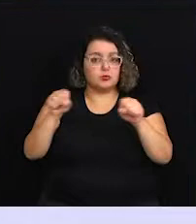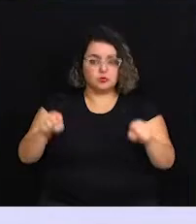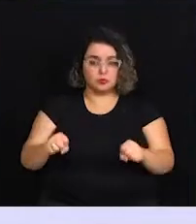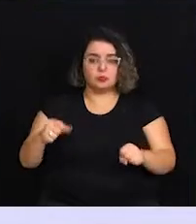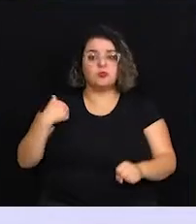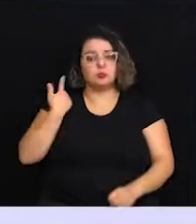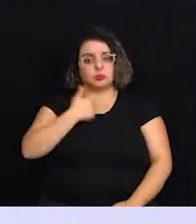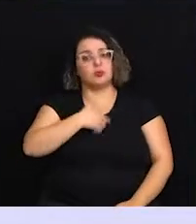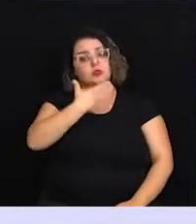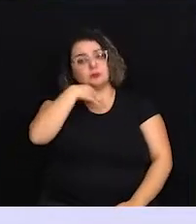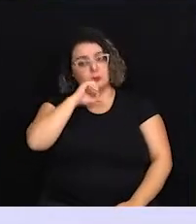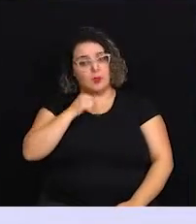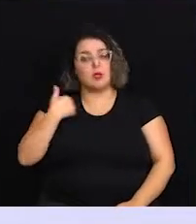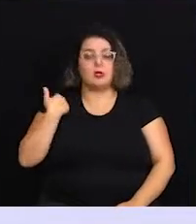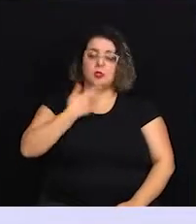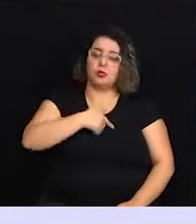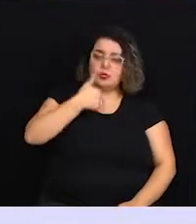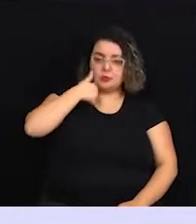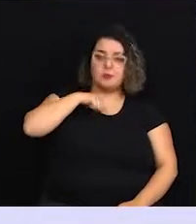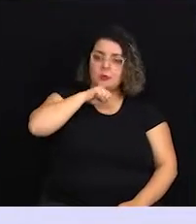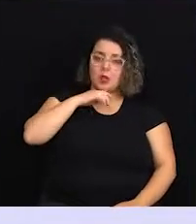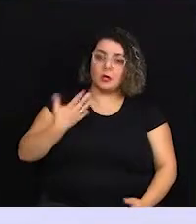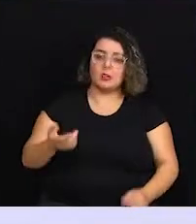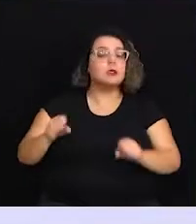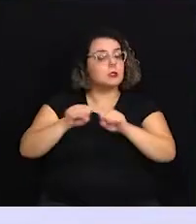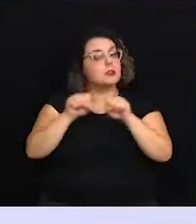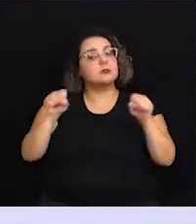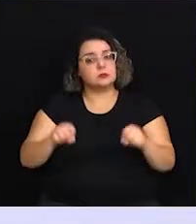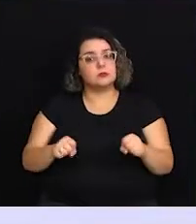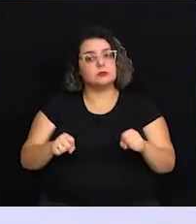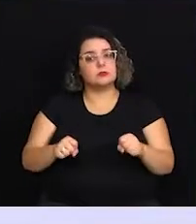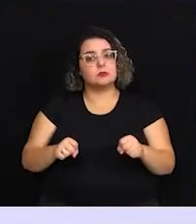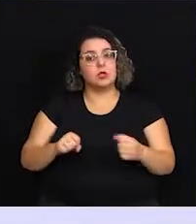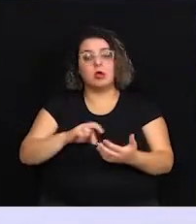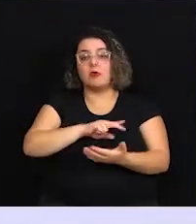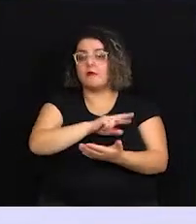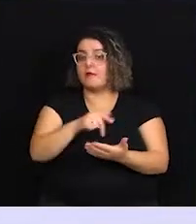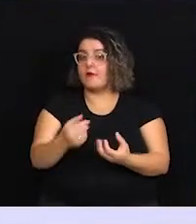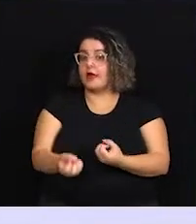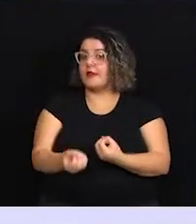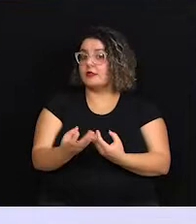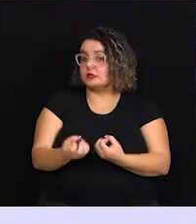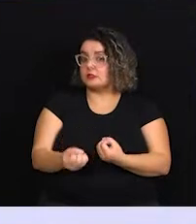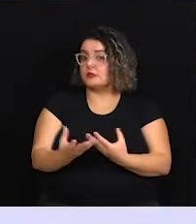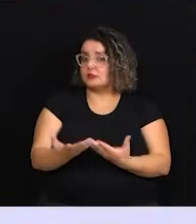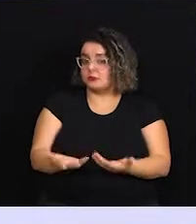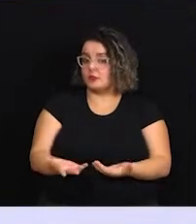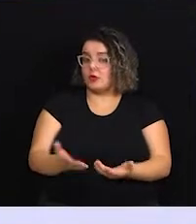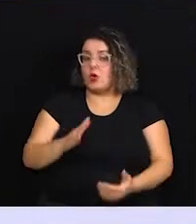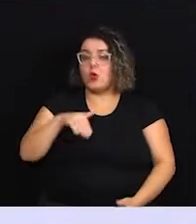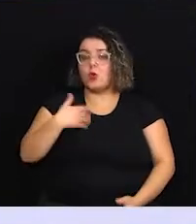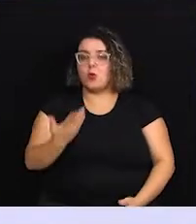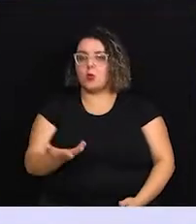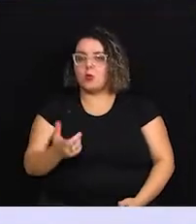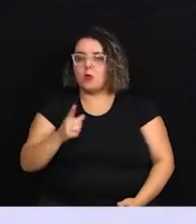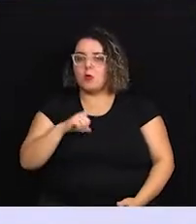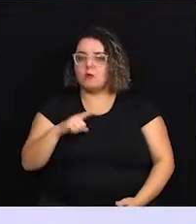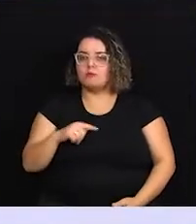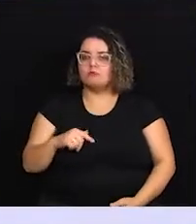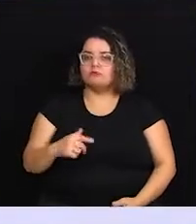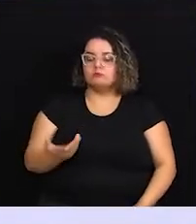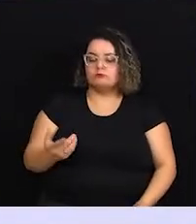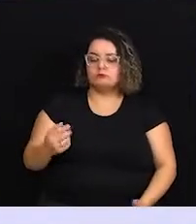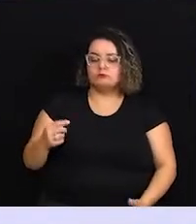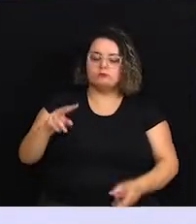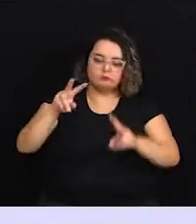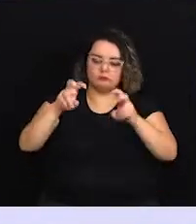nosso pai e a nossa mãe. E esse sistema ele carrega muitas informações. Então, quando a gente traz uma questão para